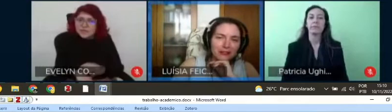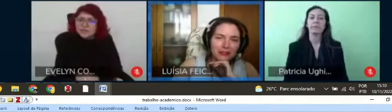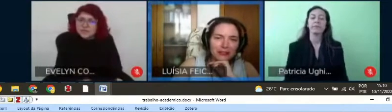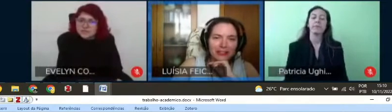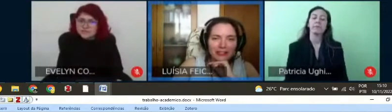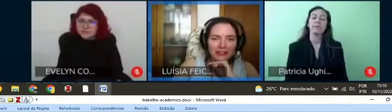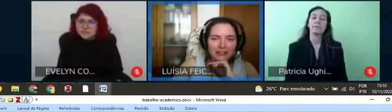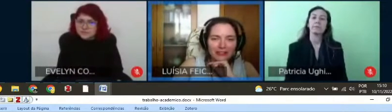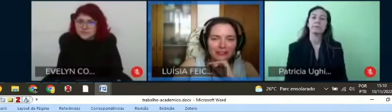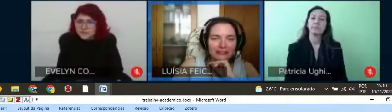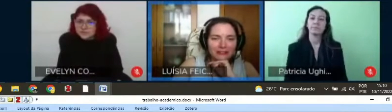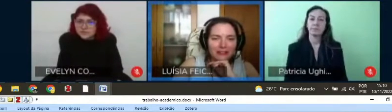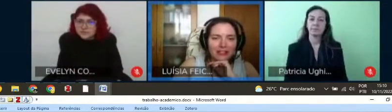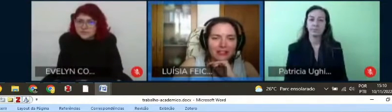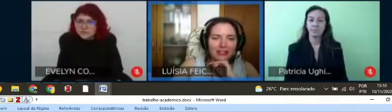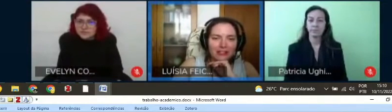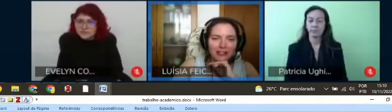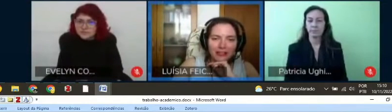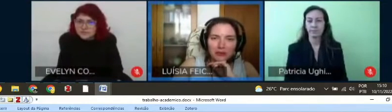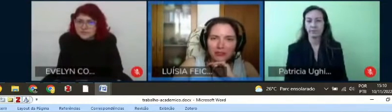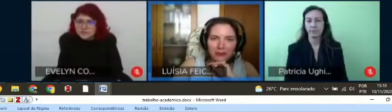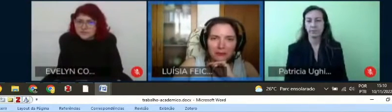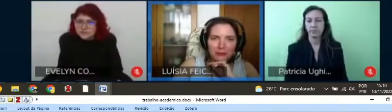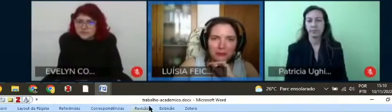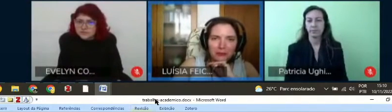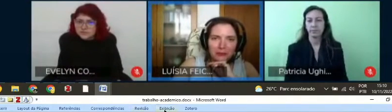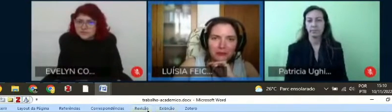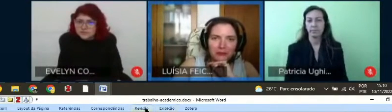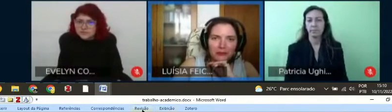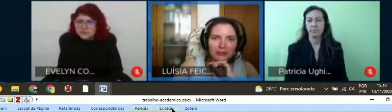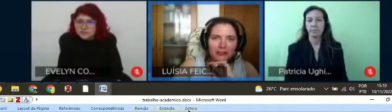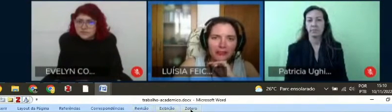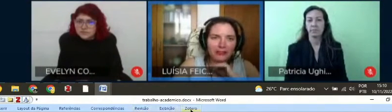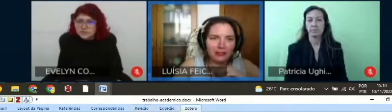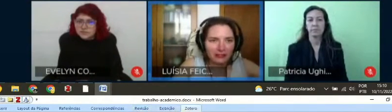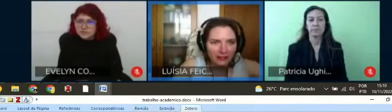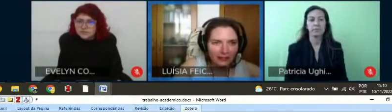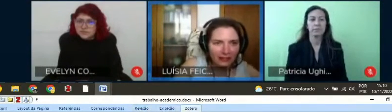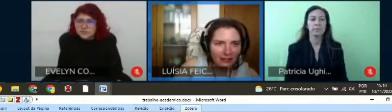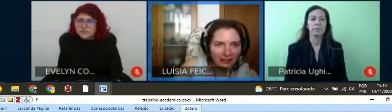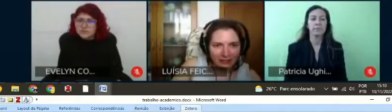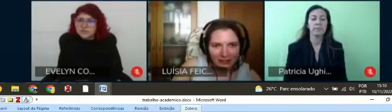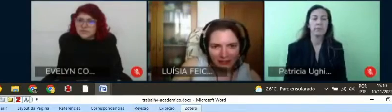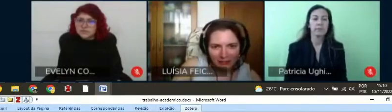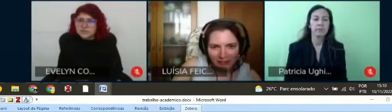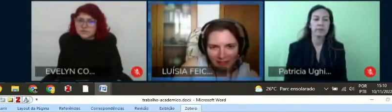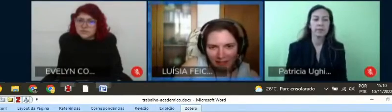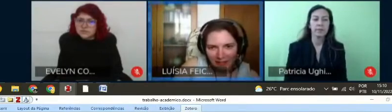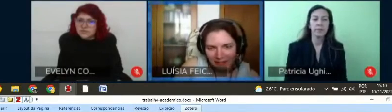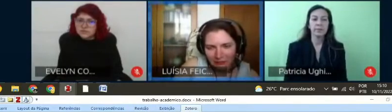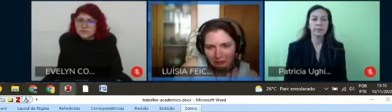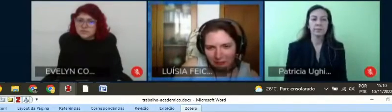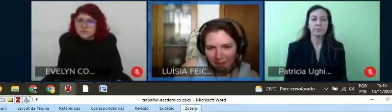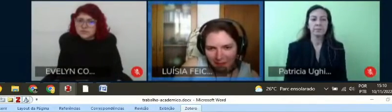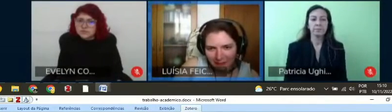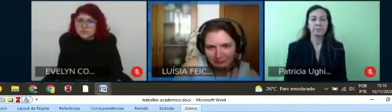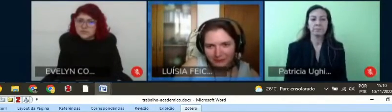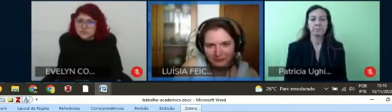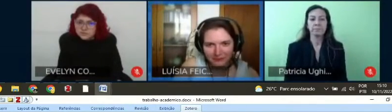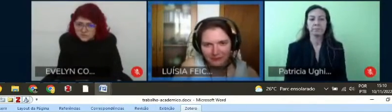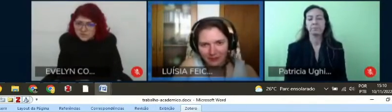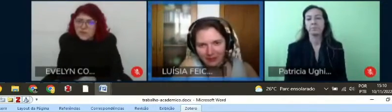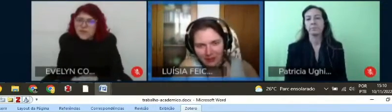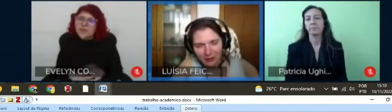Mas daí eu volto lá na versão que tem os campos todos, né? E nela é que eu vou